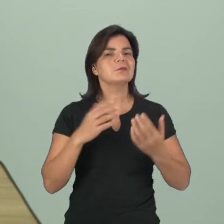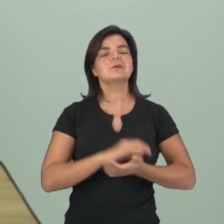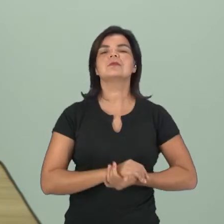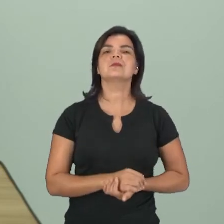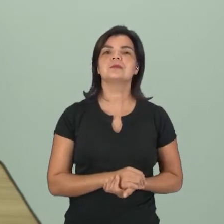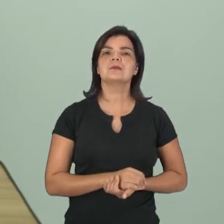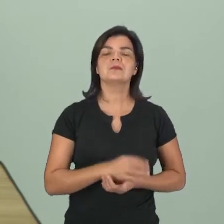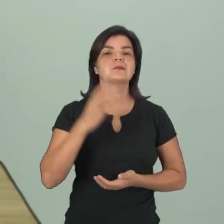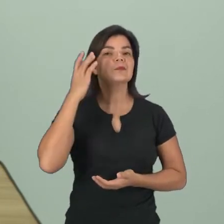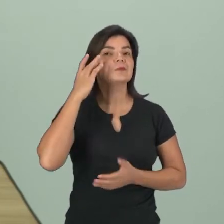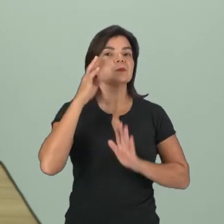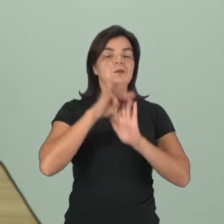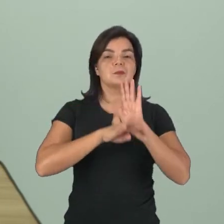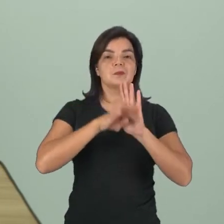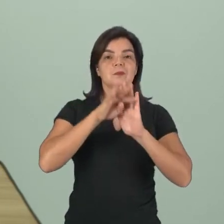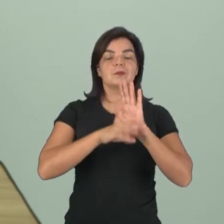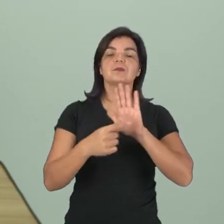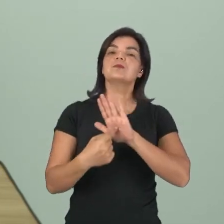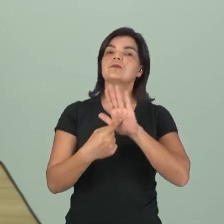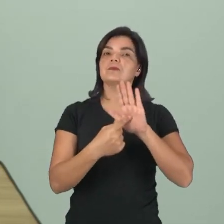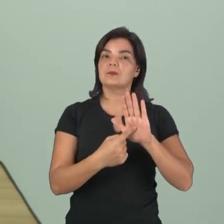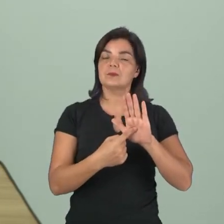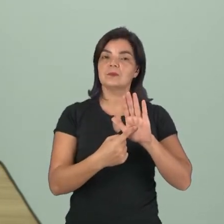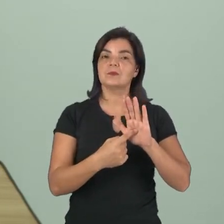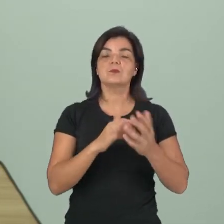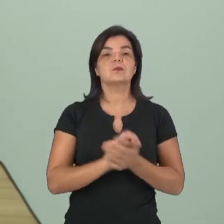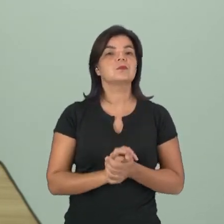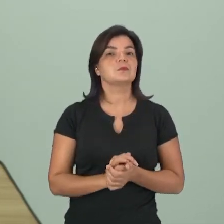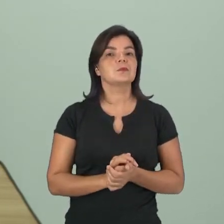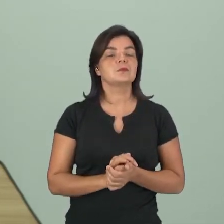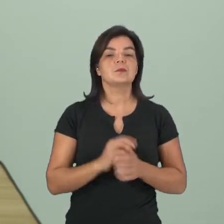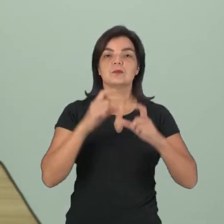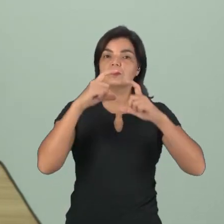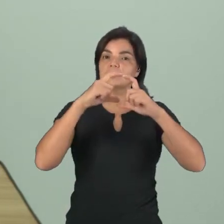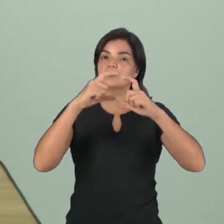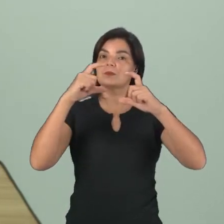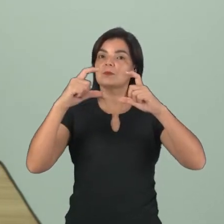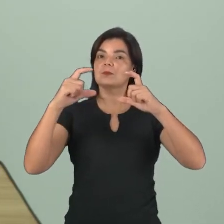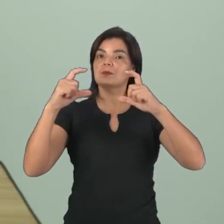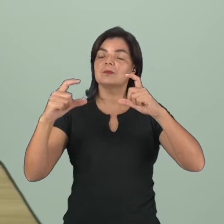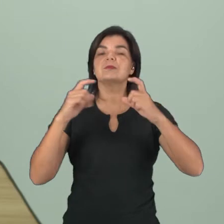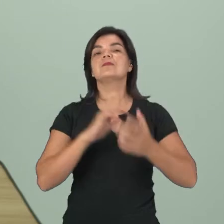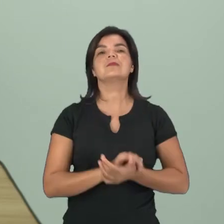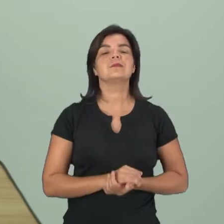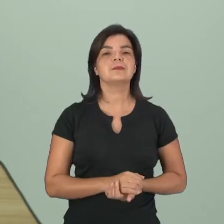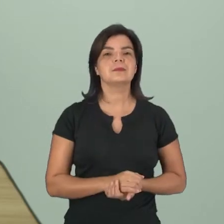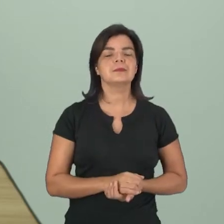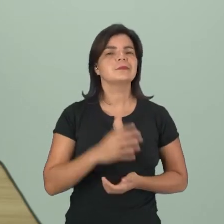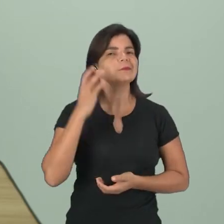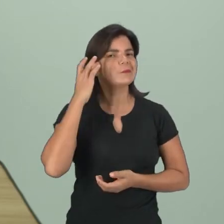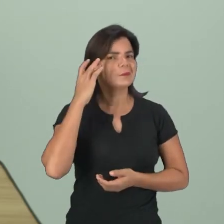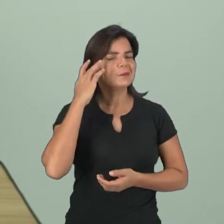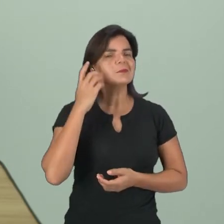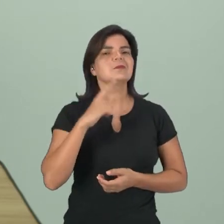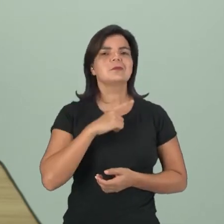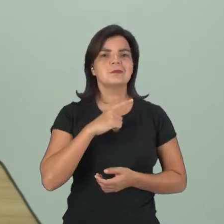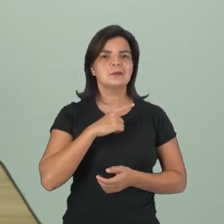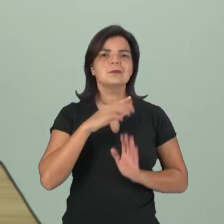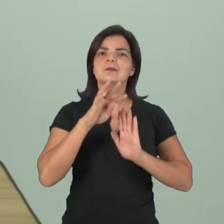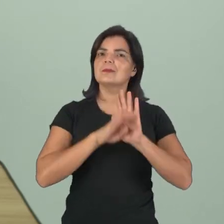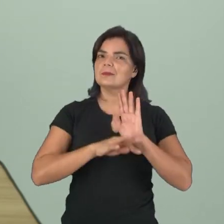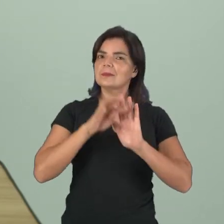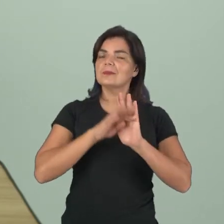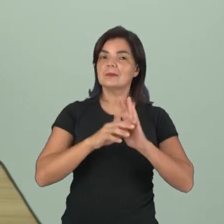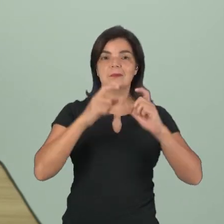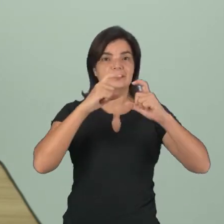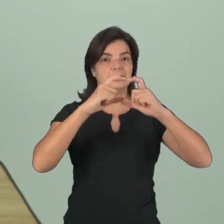será esse texto que aparece em quadros, em quadrinhos? Será que tem um texto que